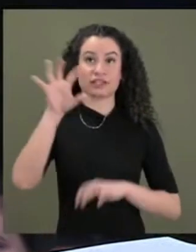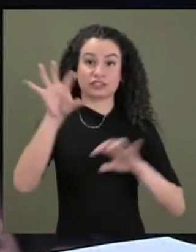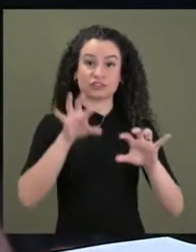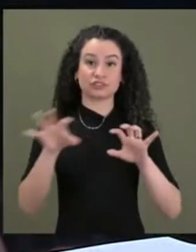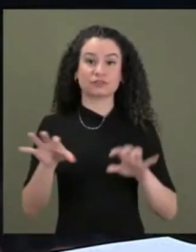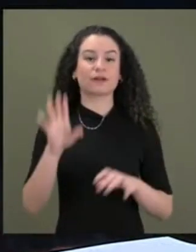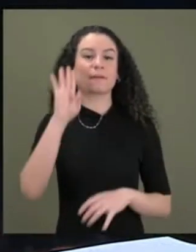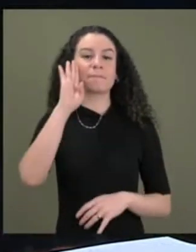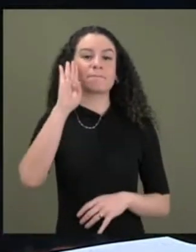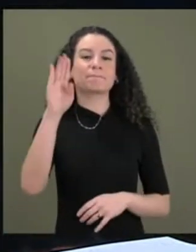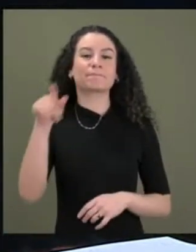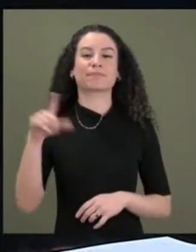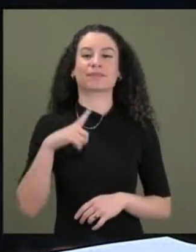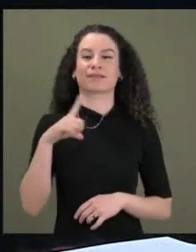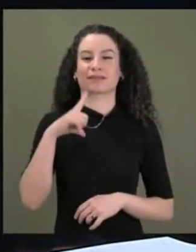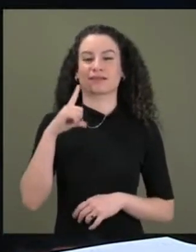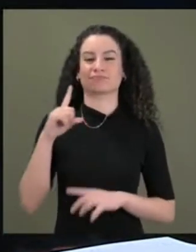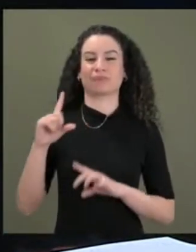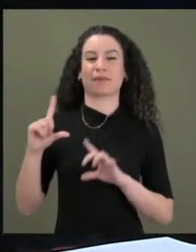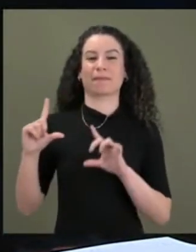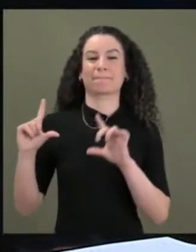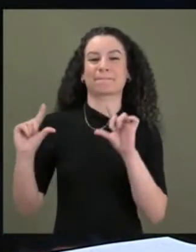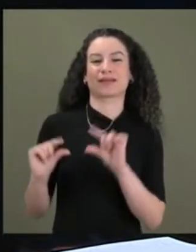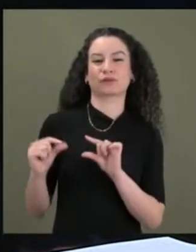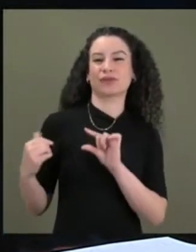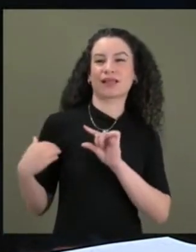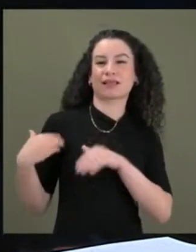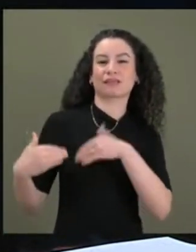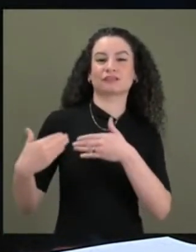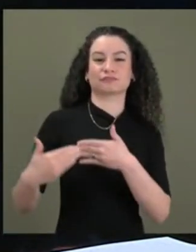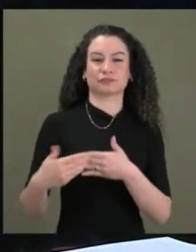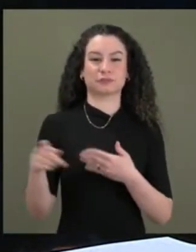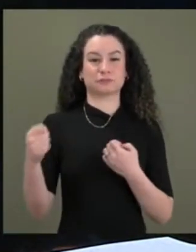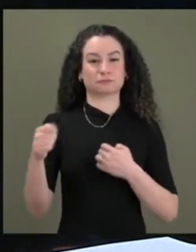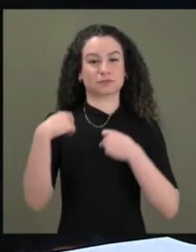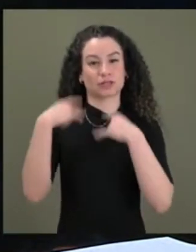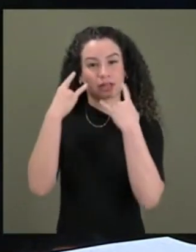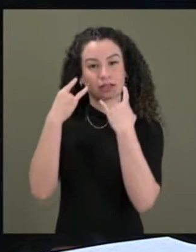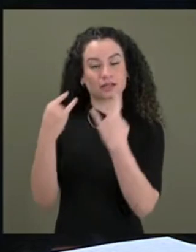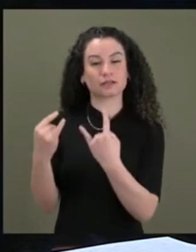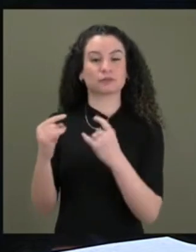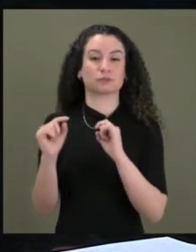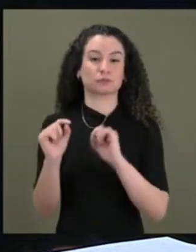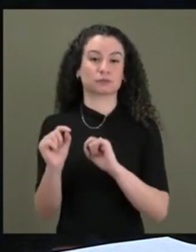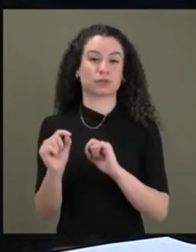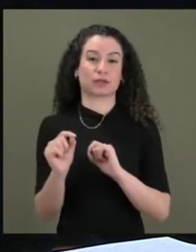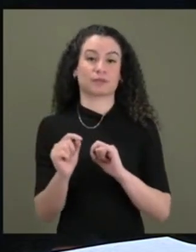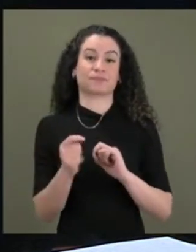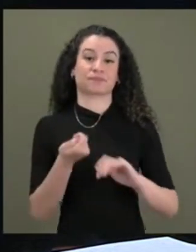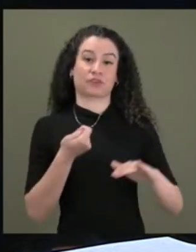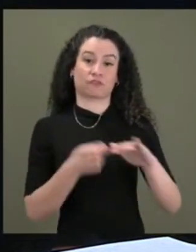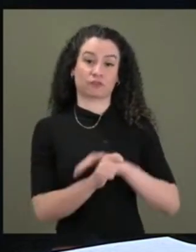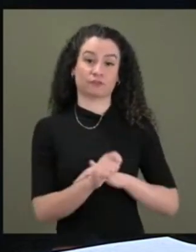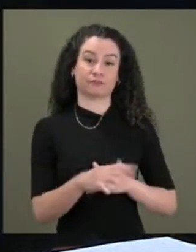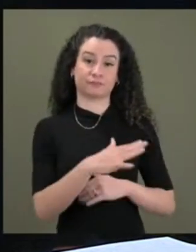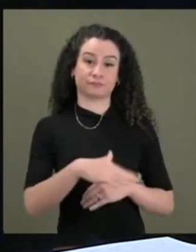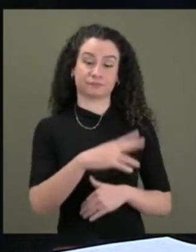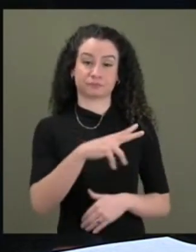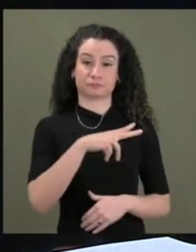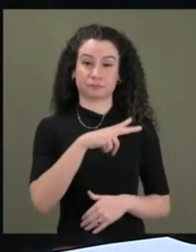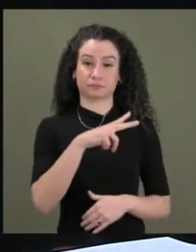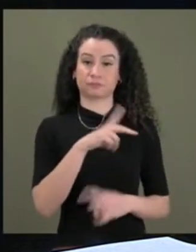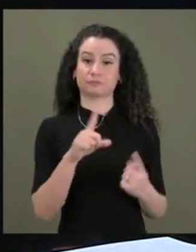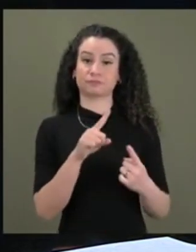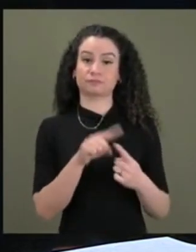menos desenvolvidos, que precisam atrair investimentos do setor privado para